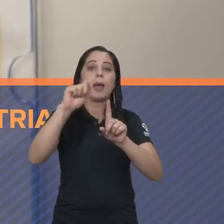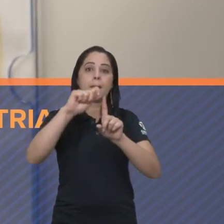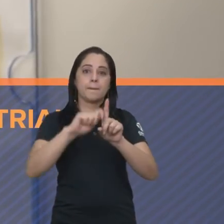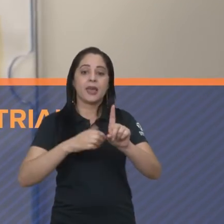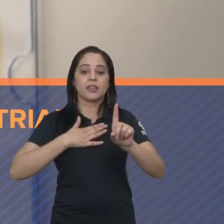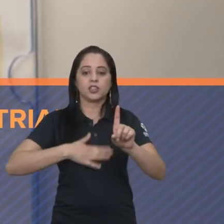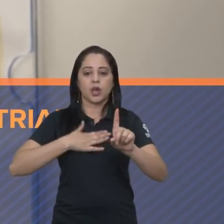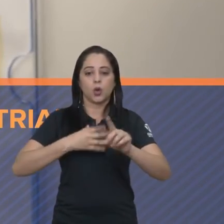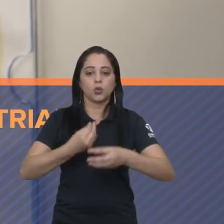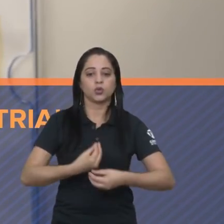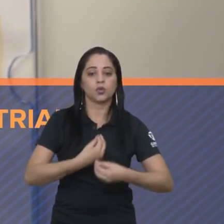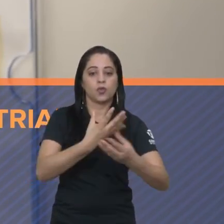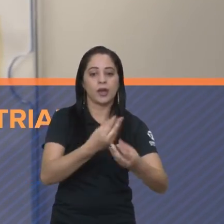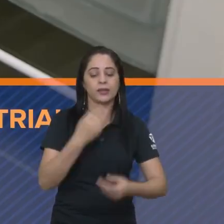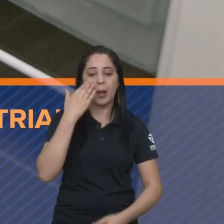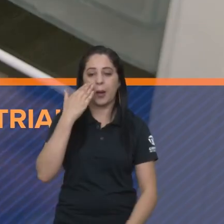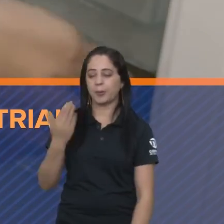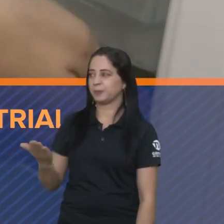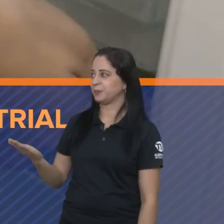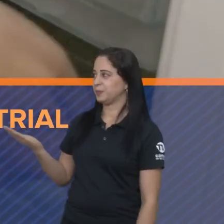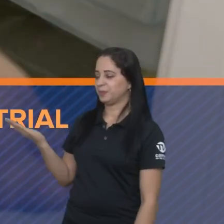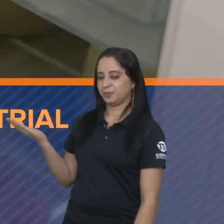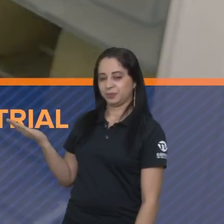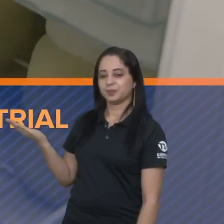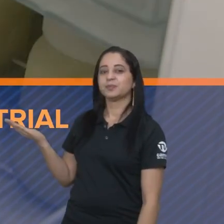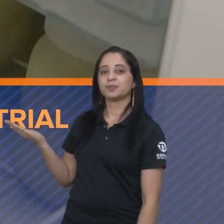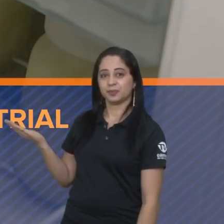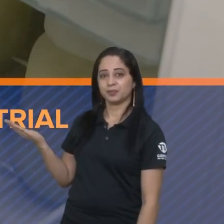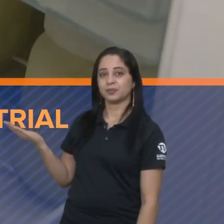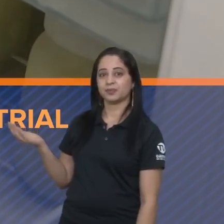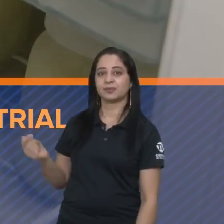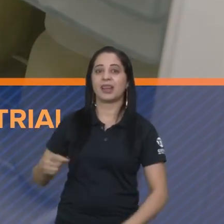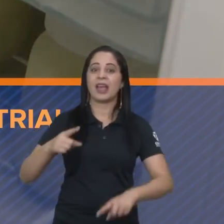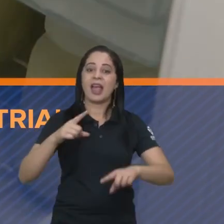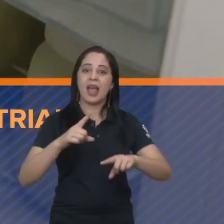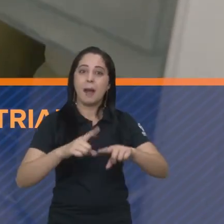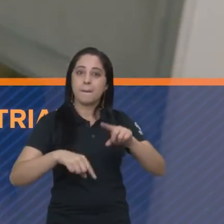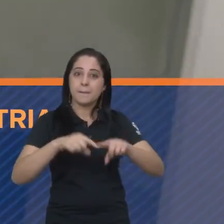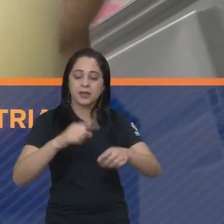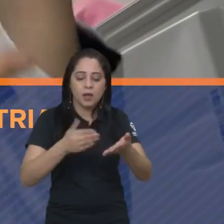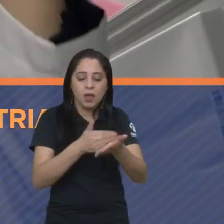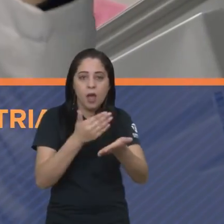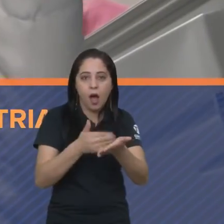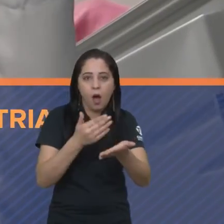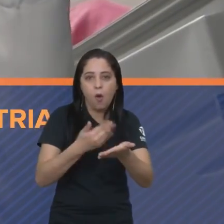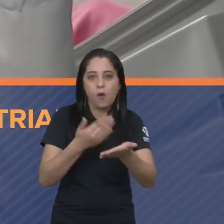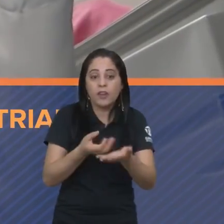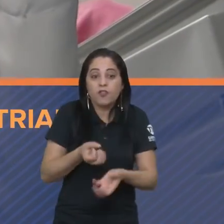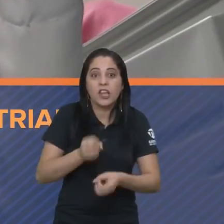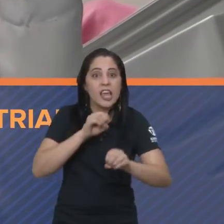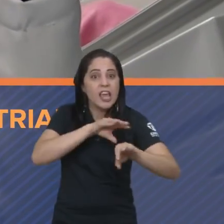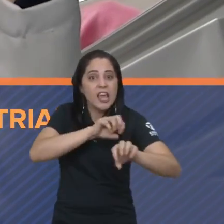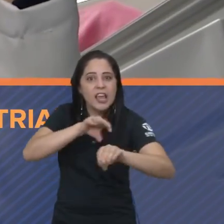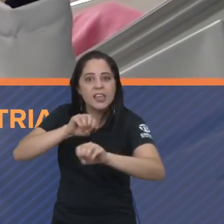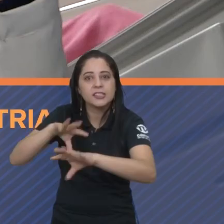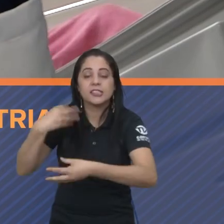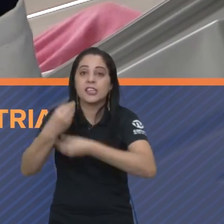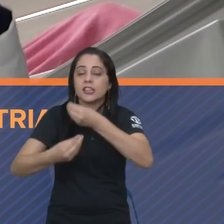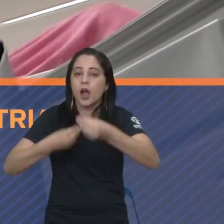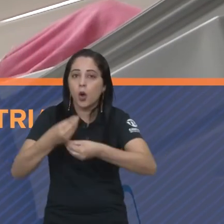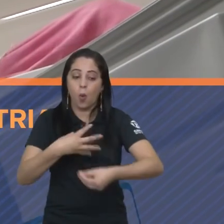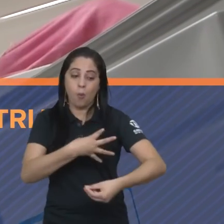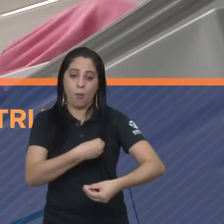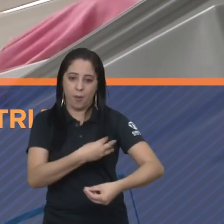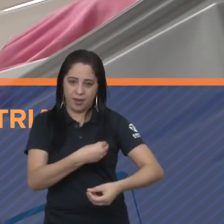de agosto, serão disponibilizados nas unidades básicas de saúde materiais educativos para orientações às